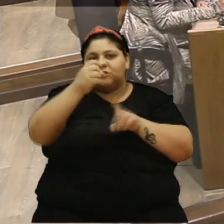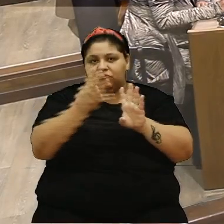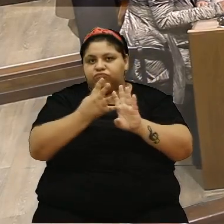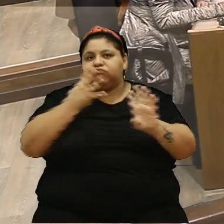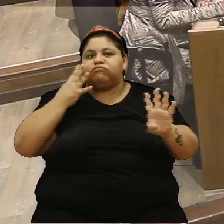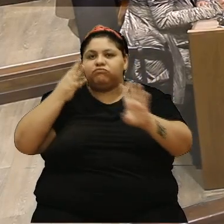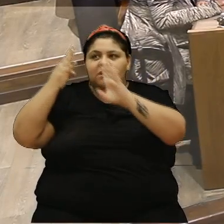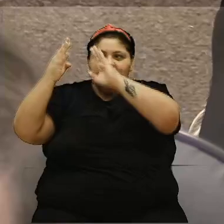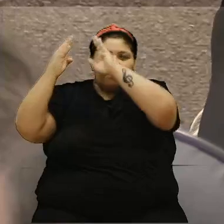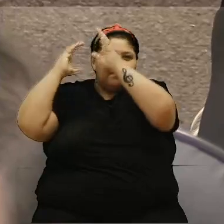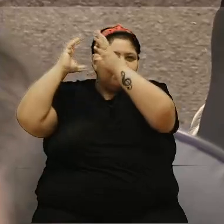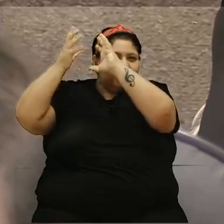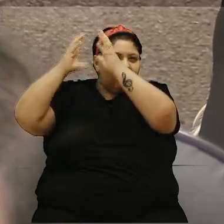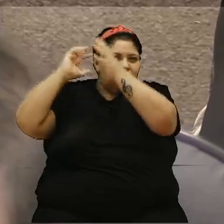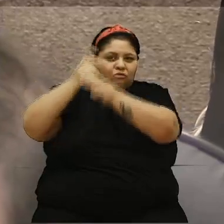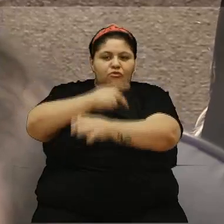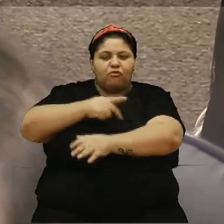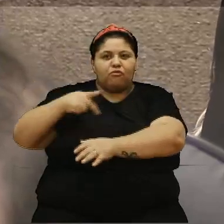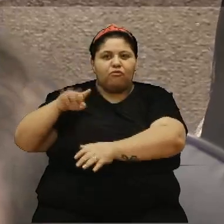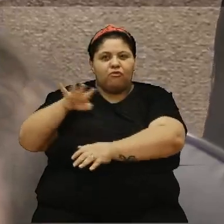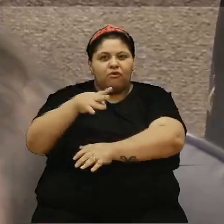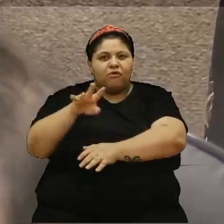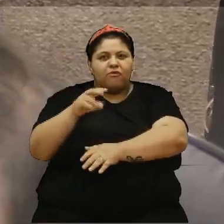para neuropediatria, né? Cerca de